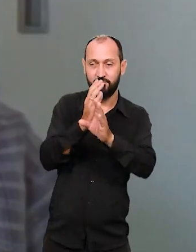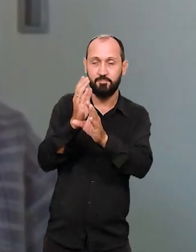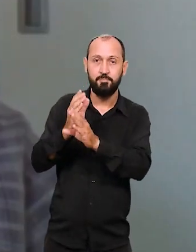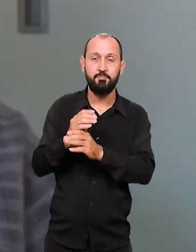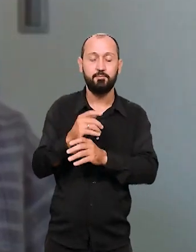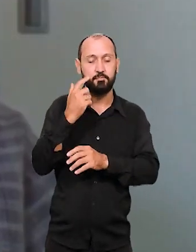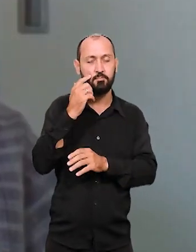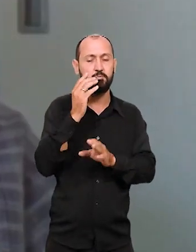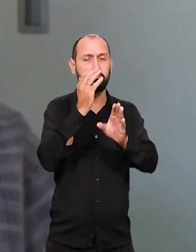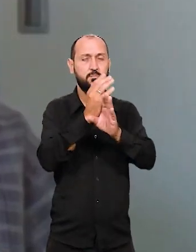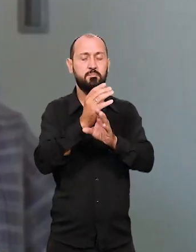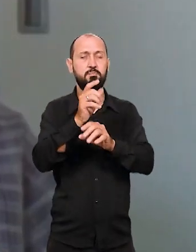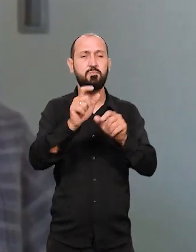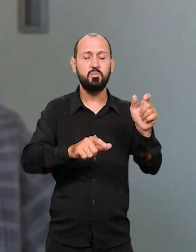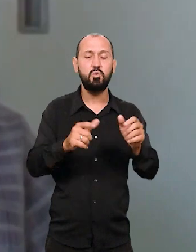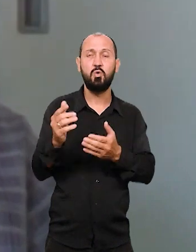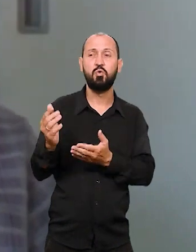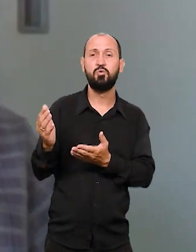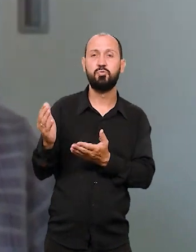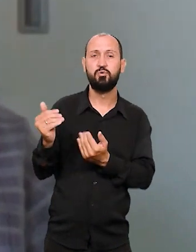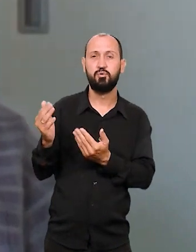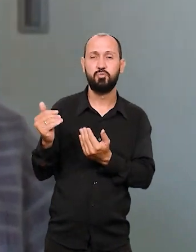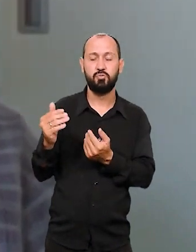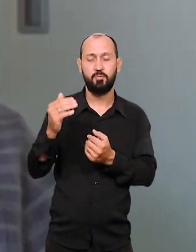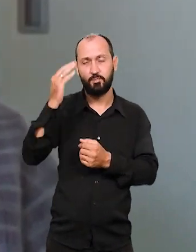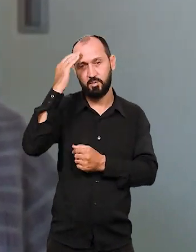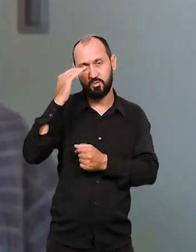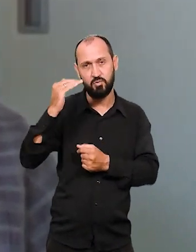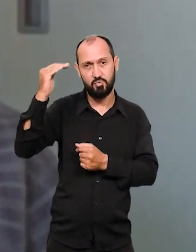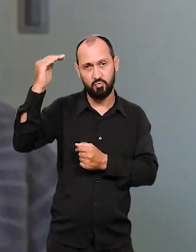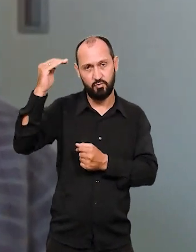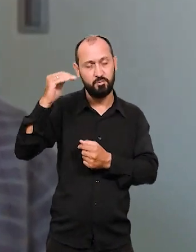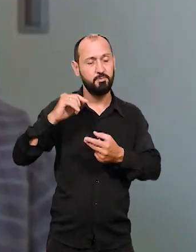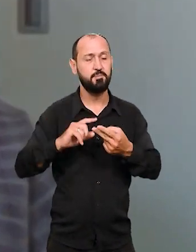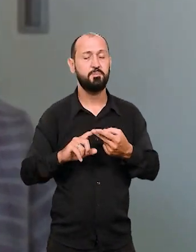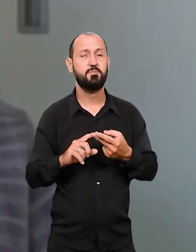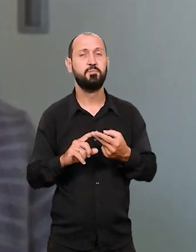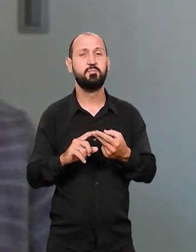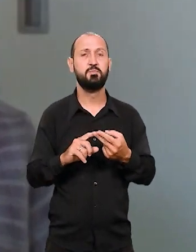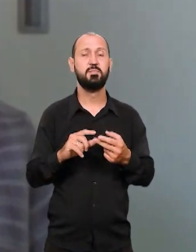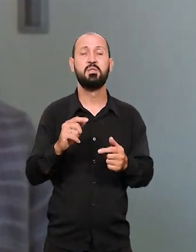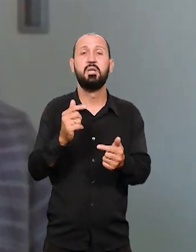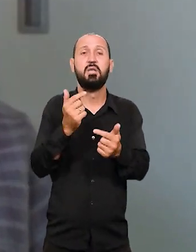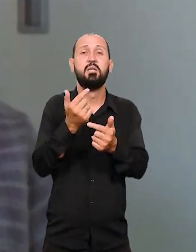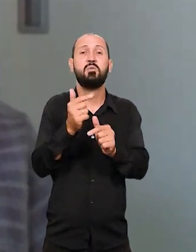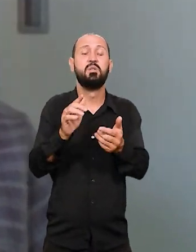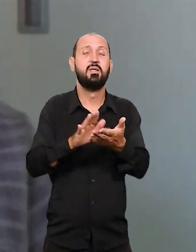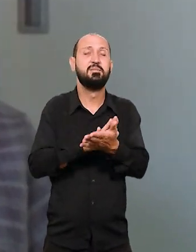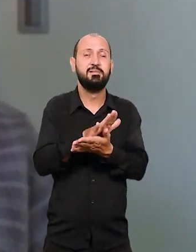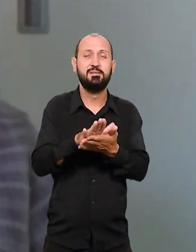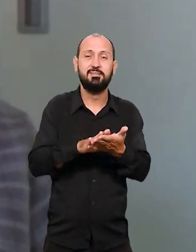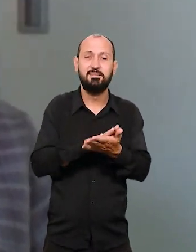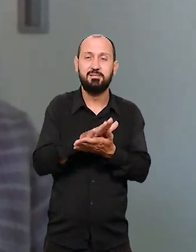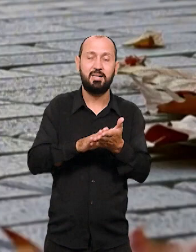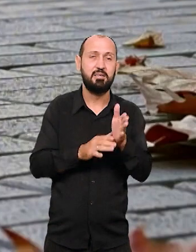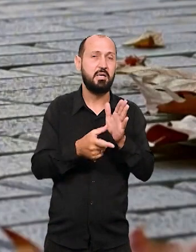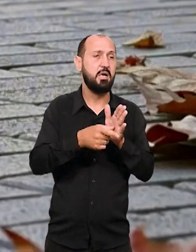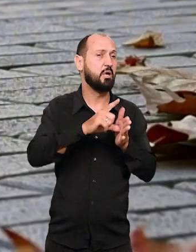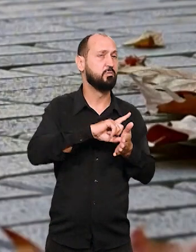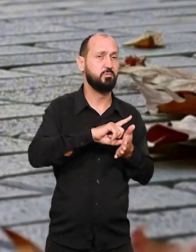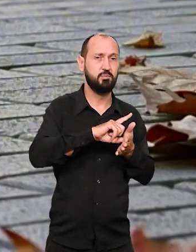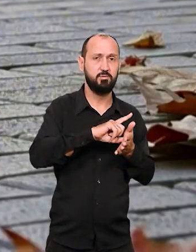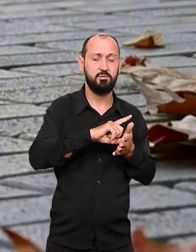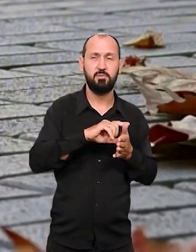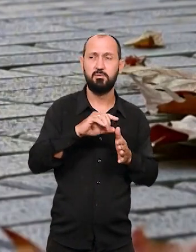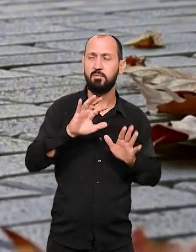observaram pessoas jovens, adultos, que não tinham nada